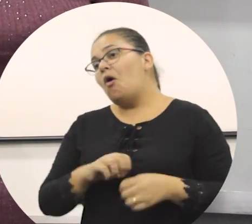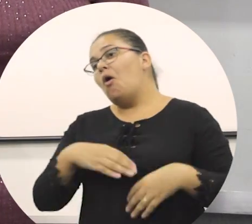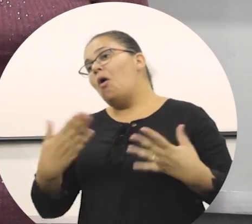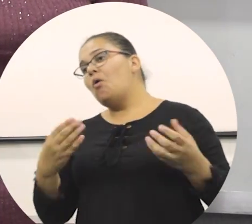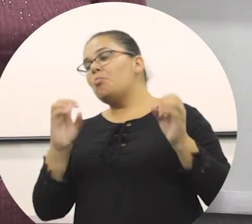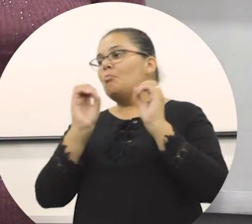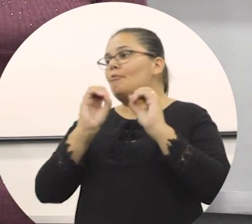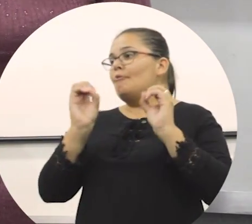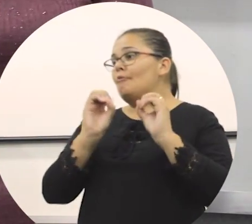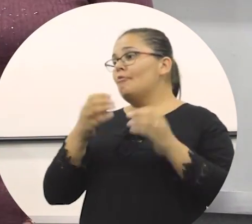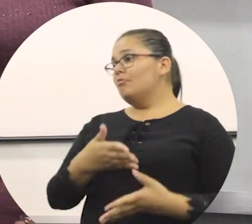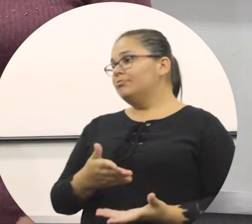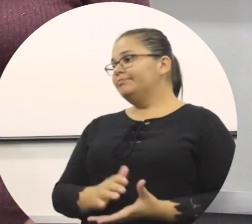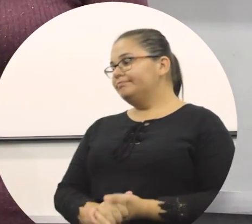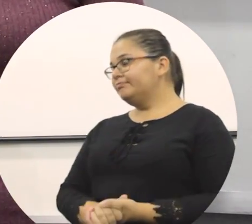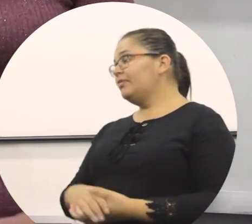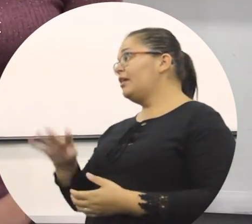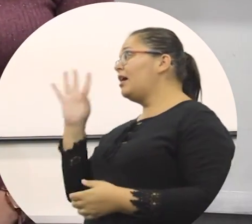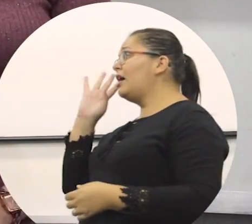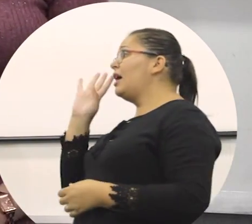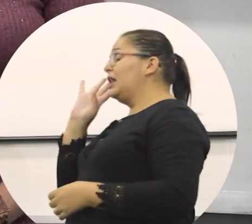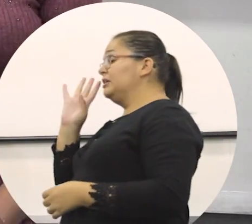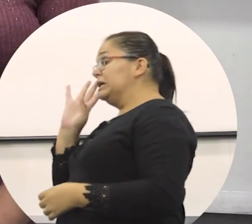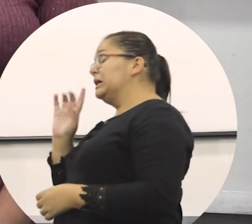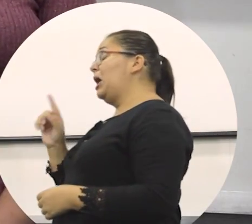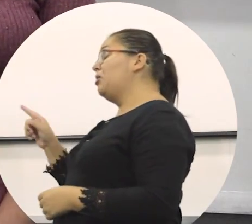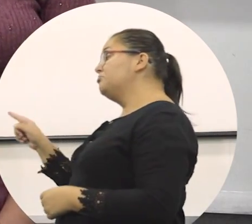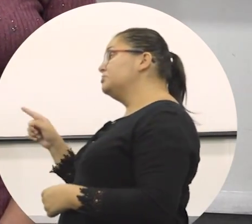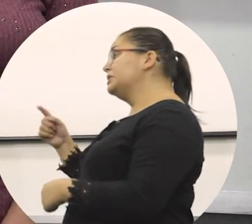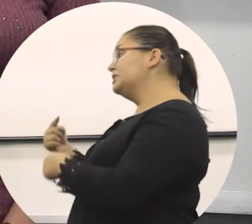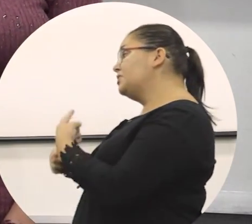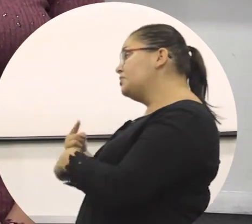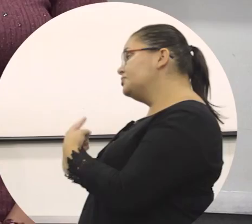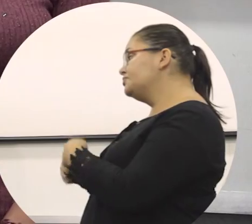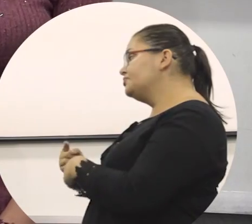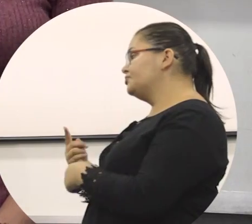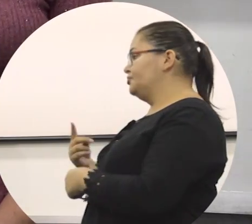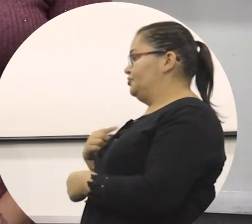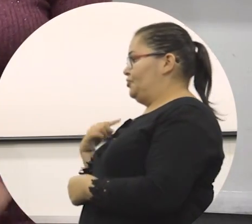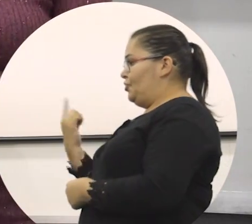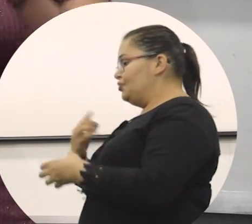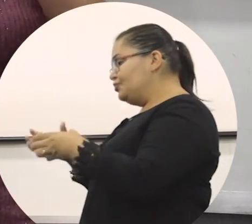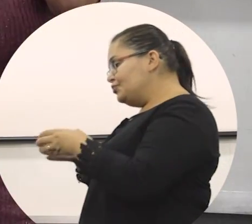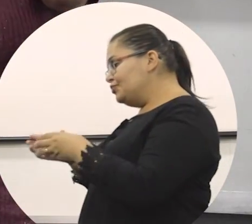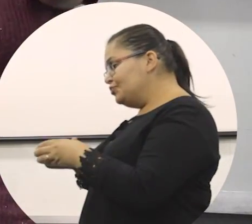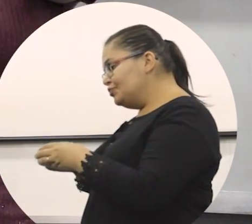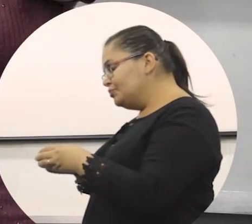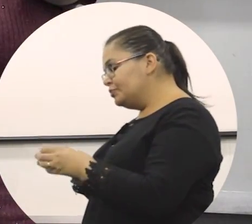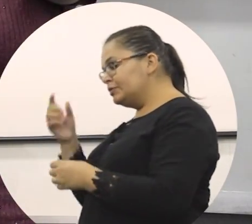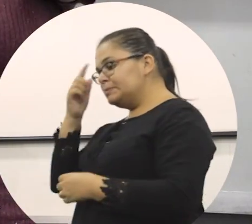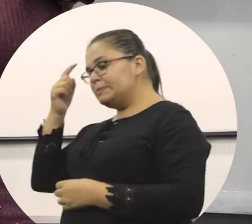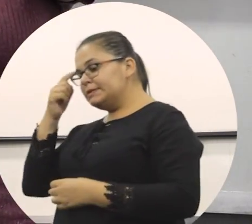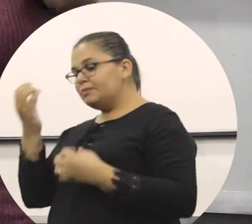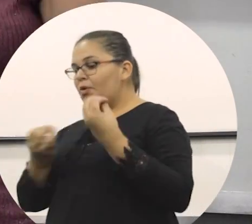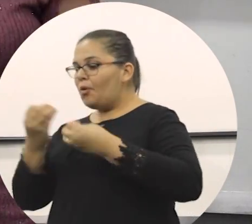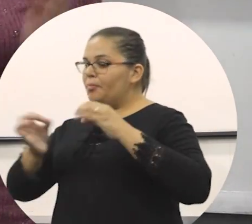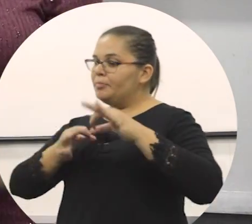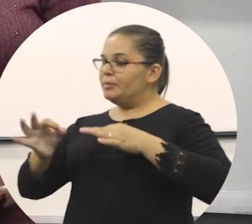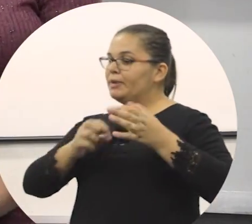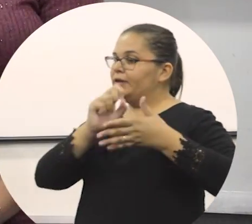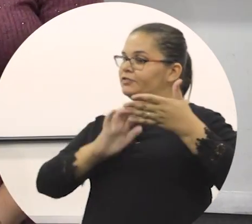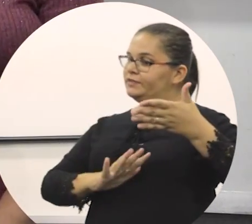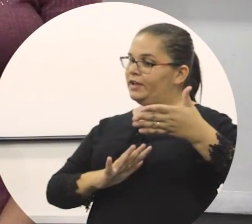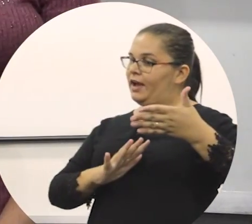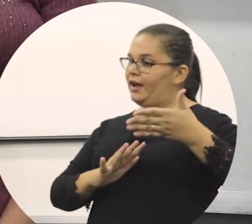é? E foi bacana porque na discussão, inclusive no preparo de avaliações, nós comentávamos sobre isso. O núcleo